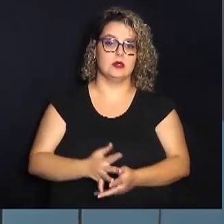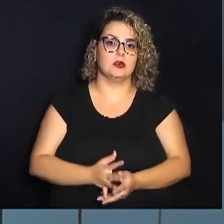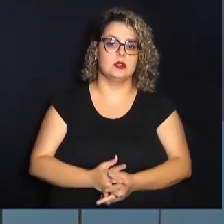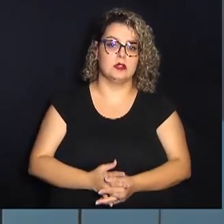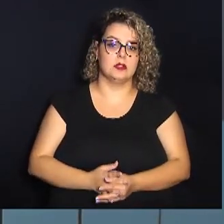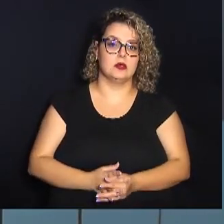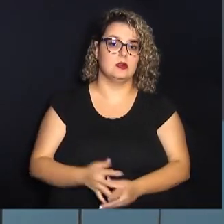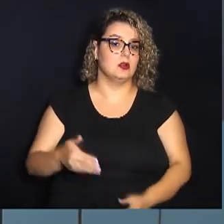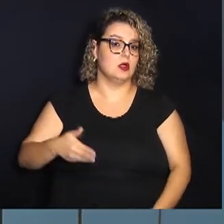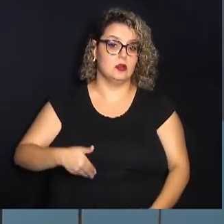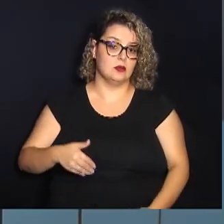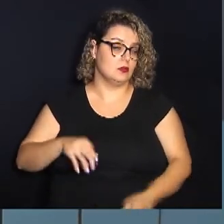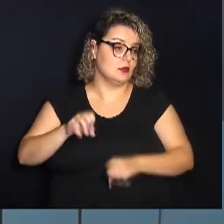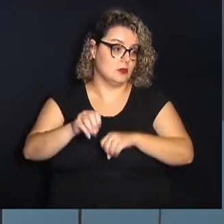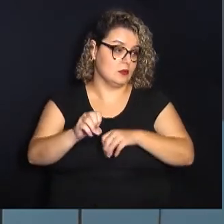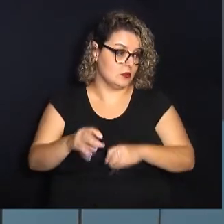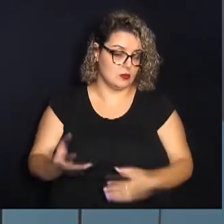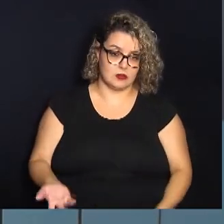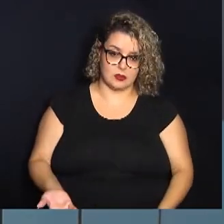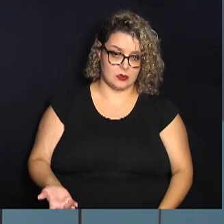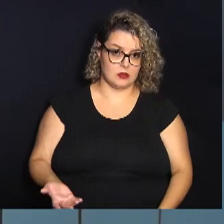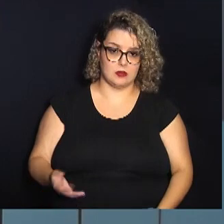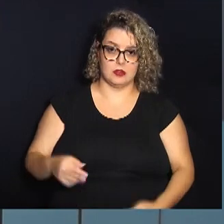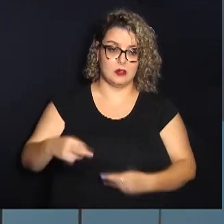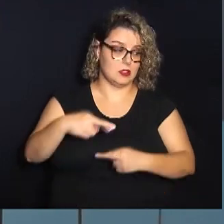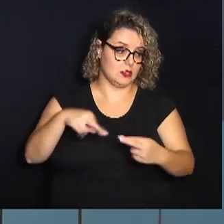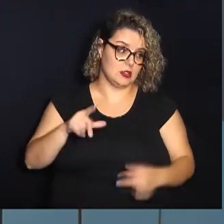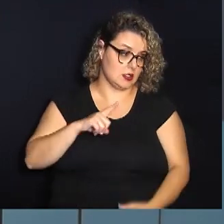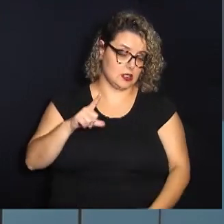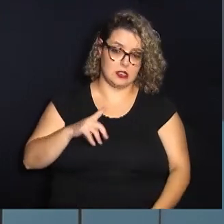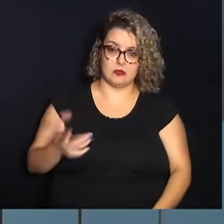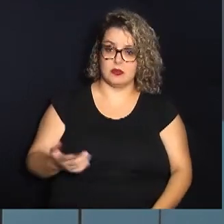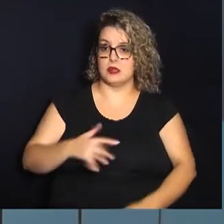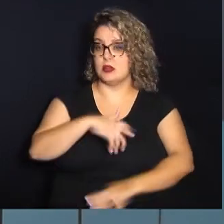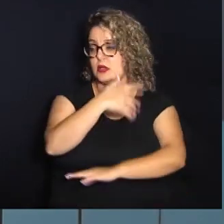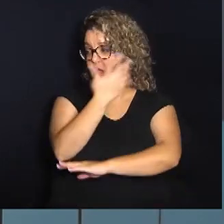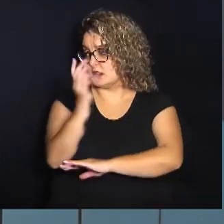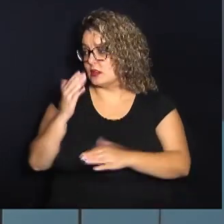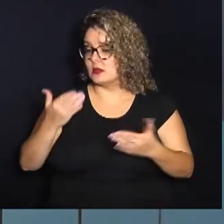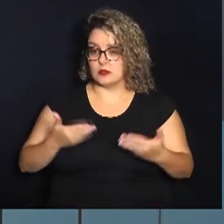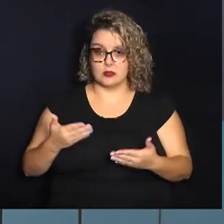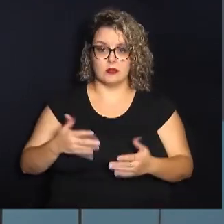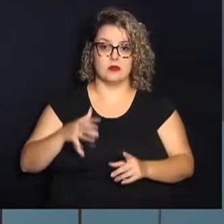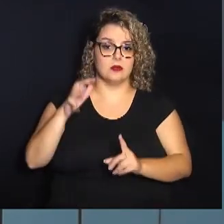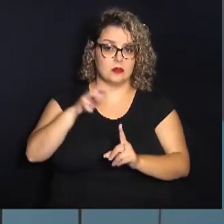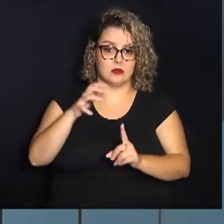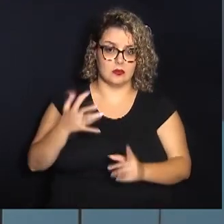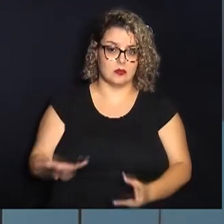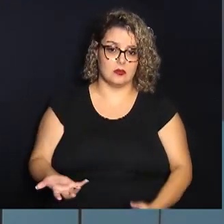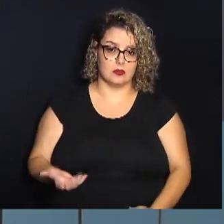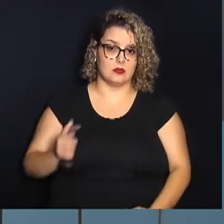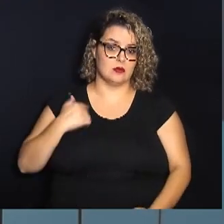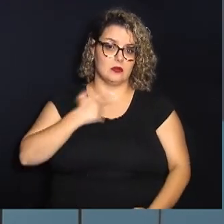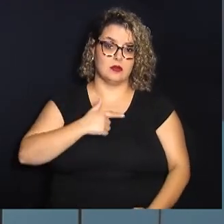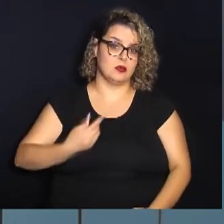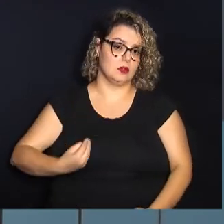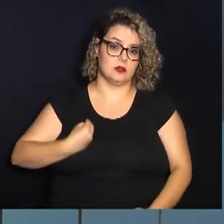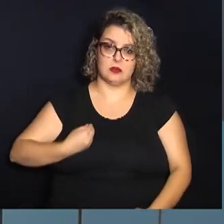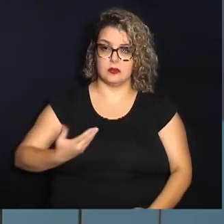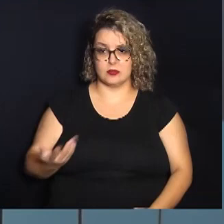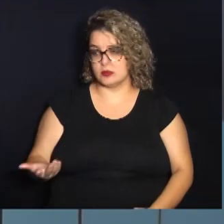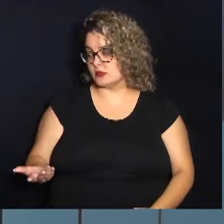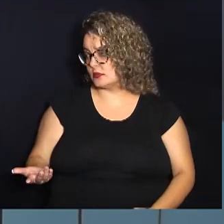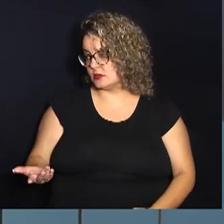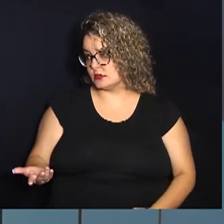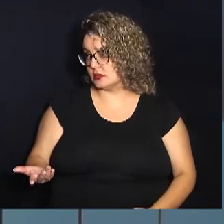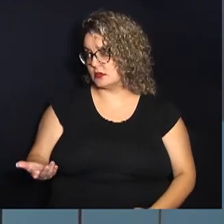da educação. E enquanto a questão das árvores hoje impacta a nossa sobrevivência, né,